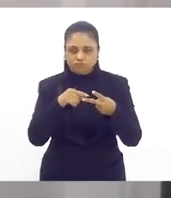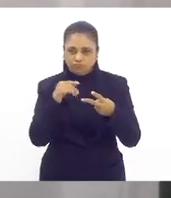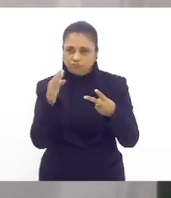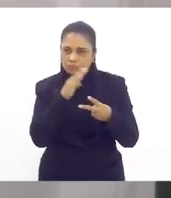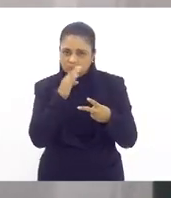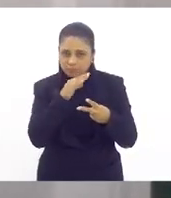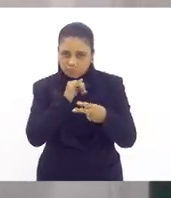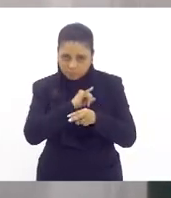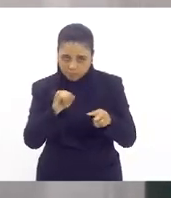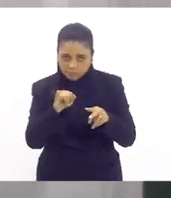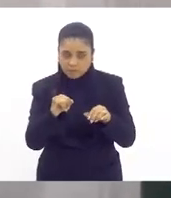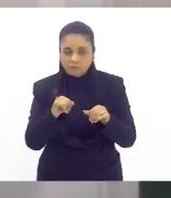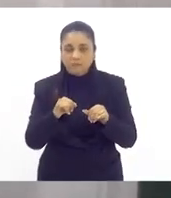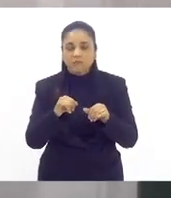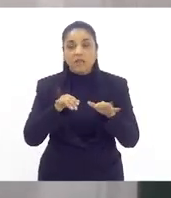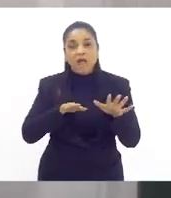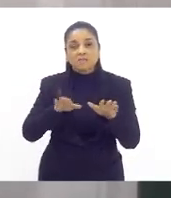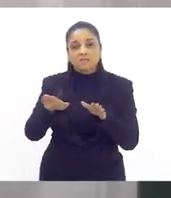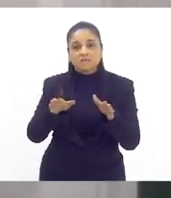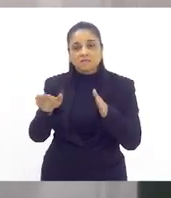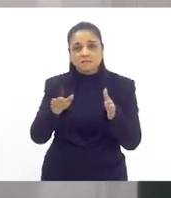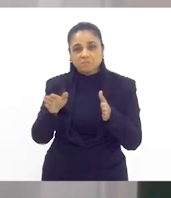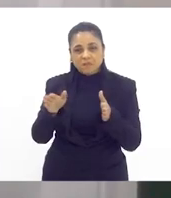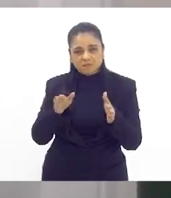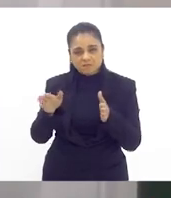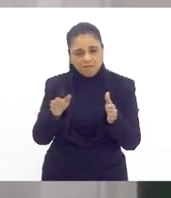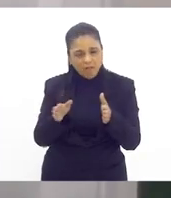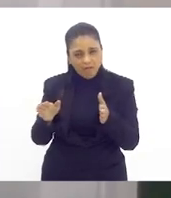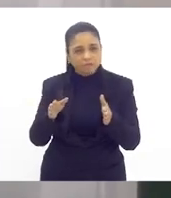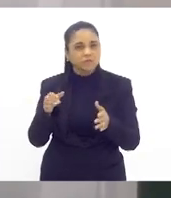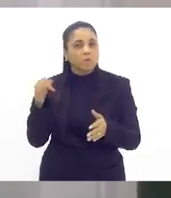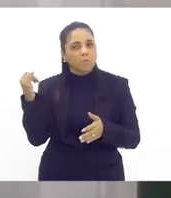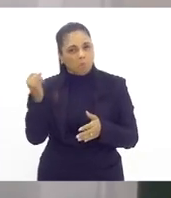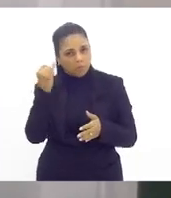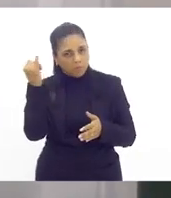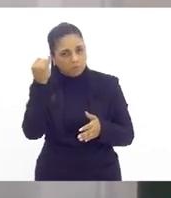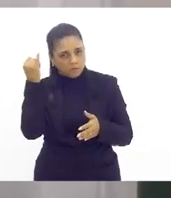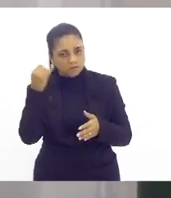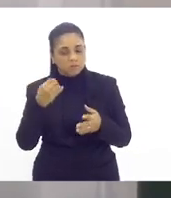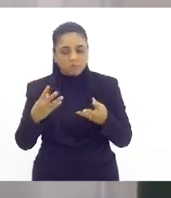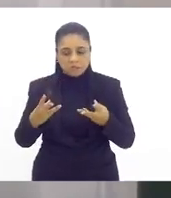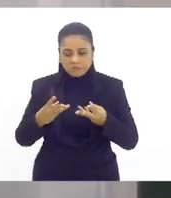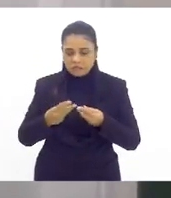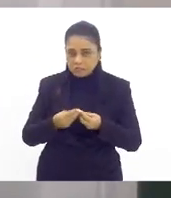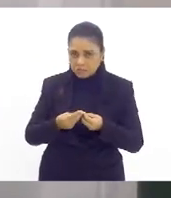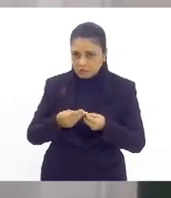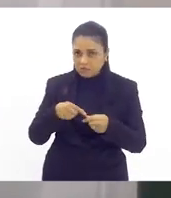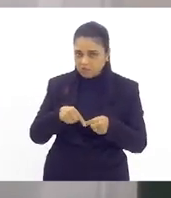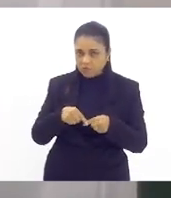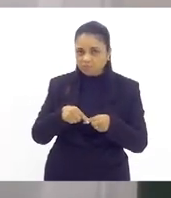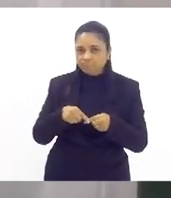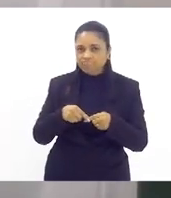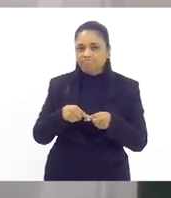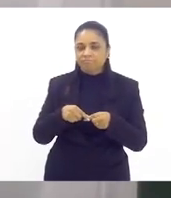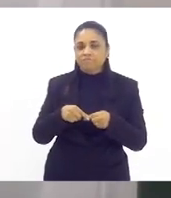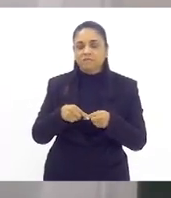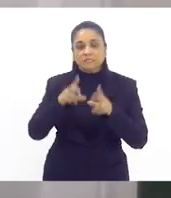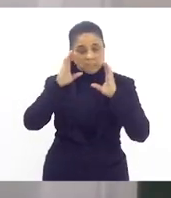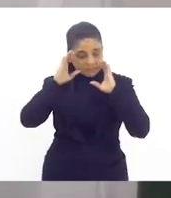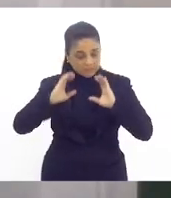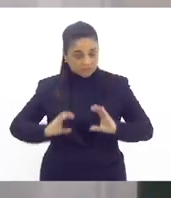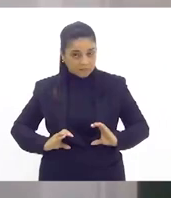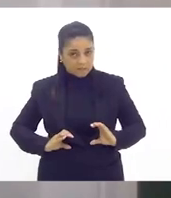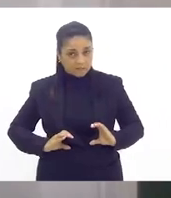uma a respeito da acessibilidade são um assunto super importante nós somos muito sensíveis a isso por uma questão seja de cidadania